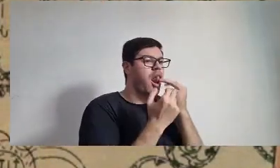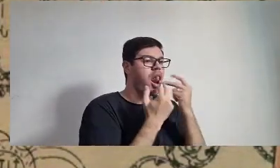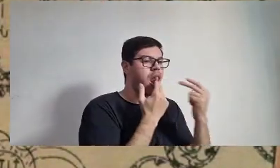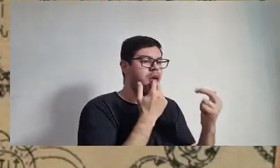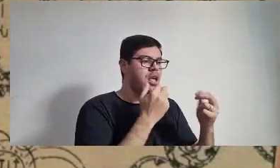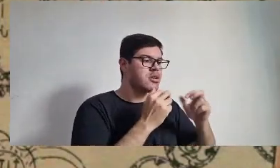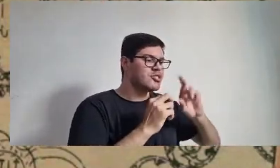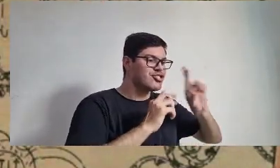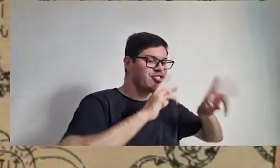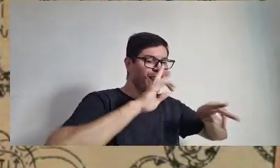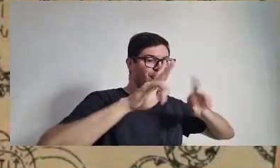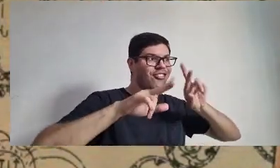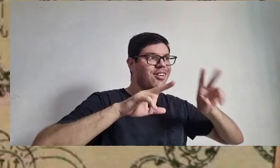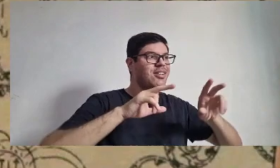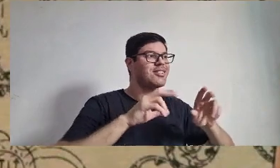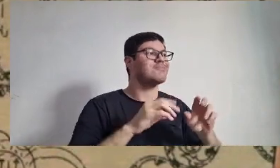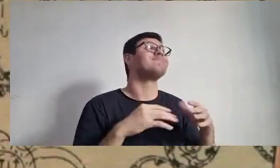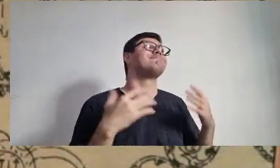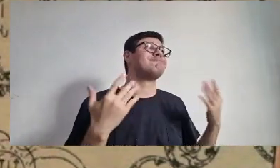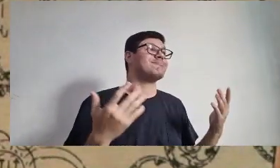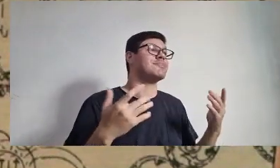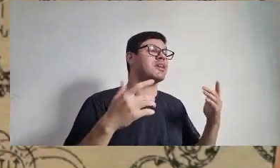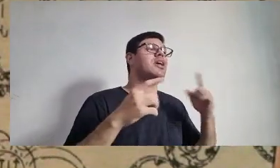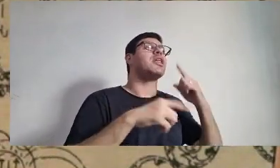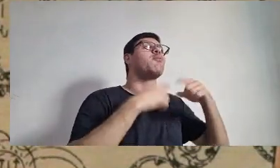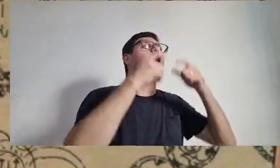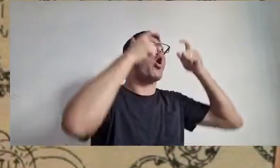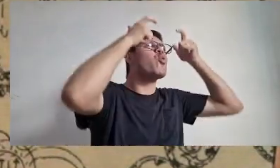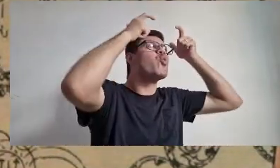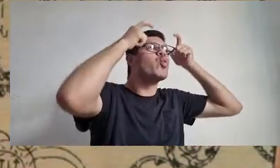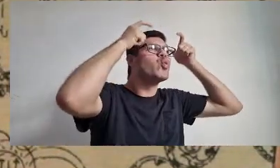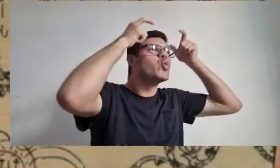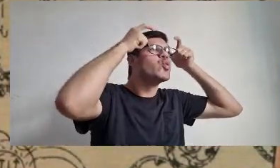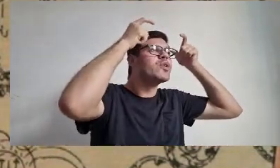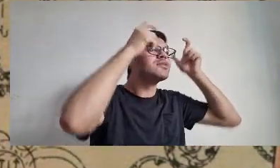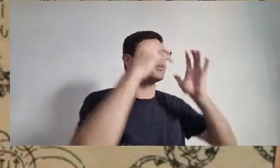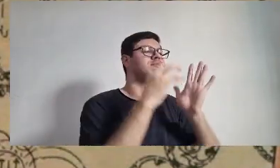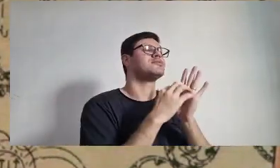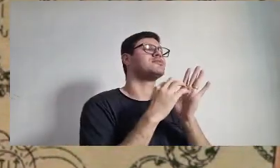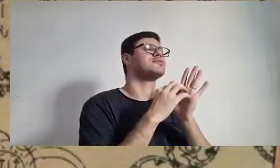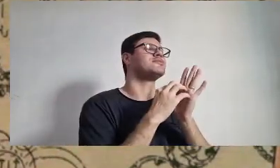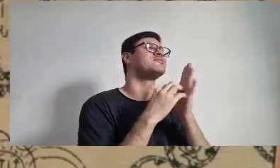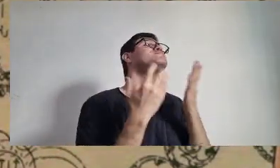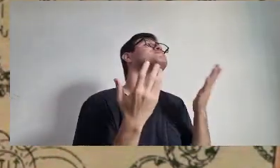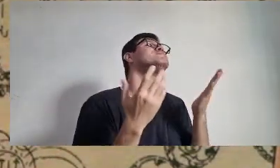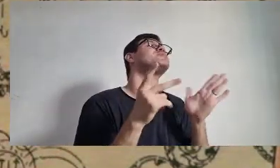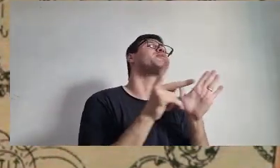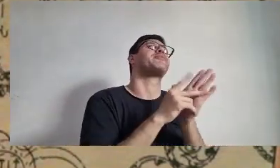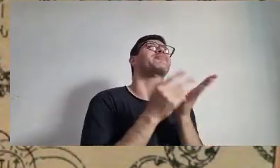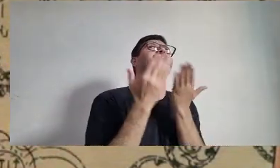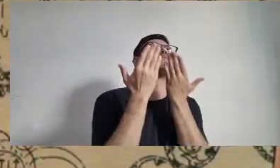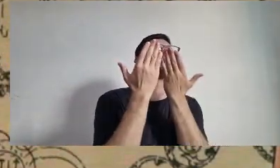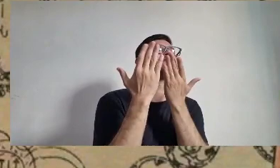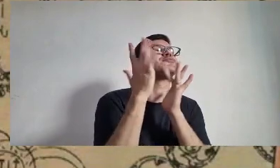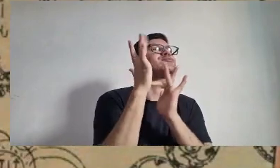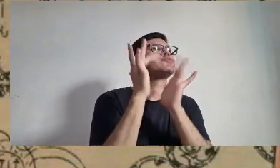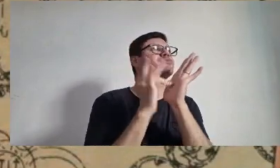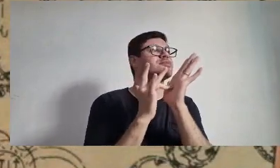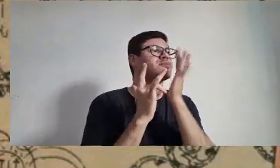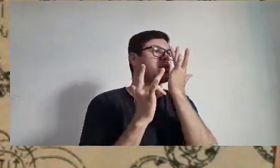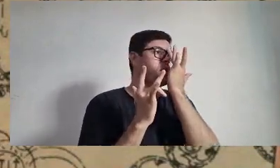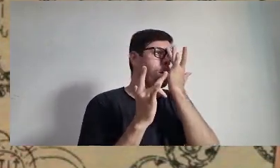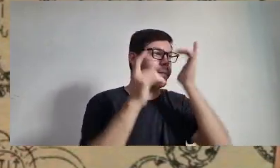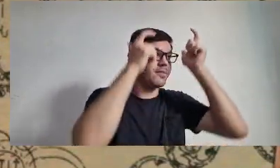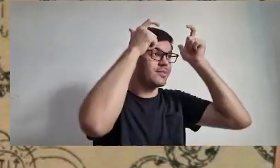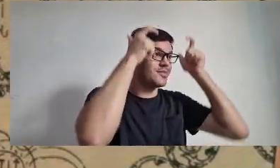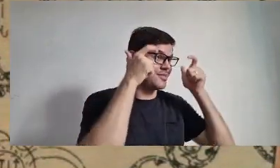Então, e a coroa, né, que é um dos símbolos, a coroa é de Jesus Cristo, né? A coroa, quem usa a coroa é o rei,